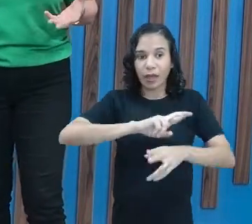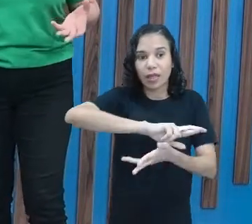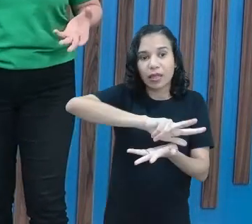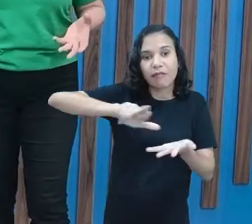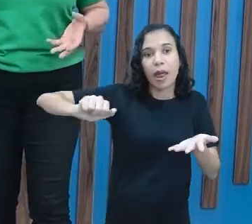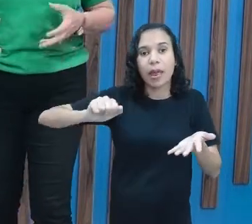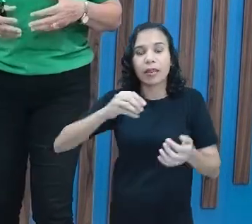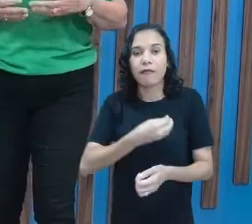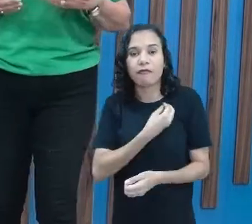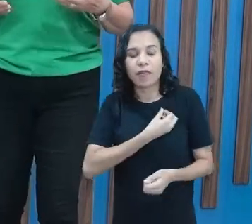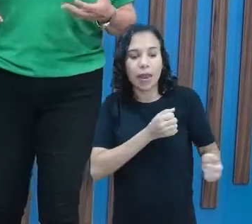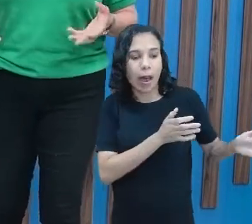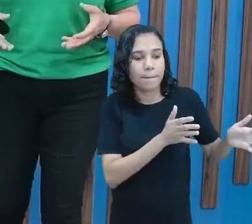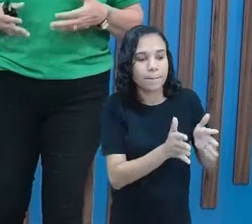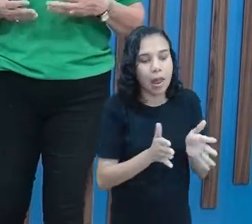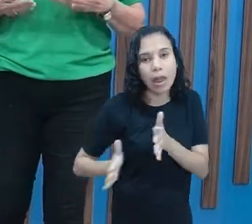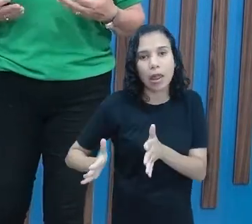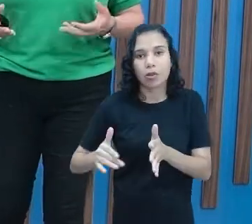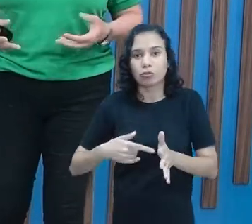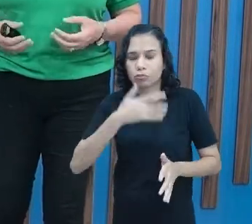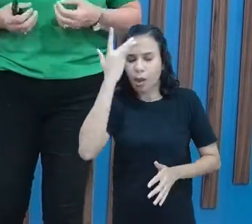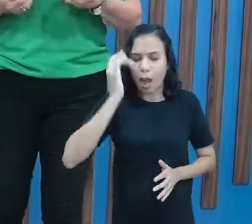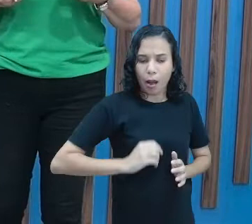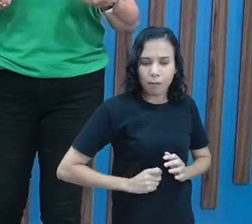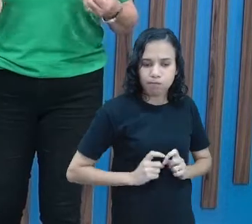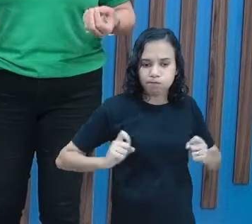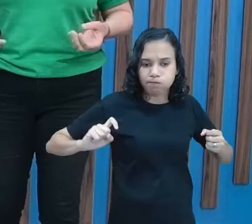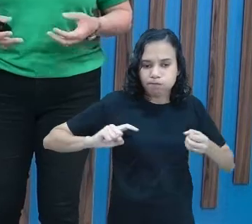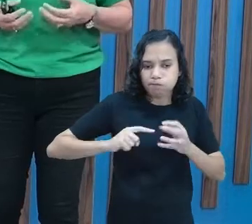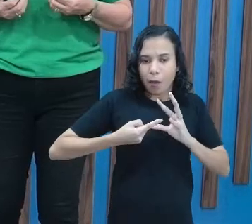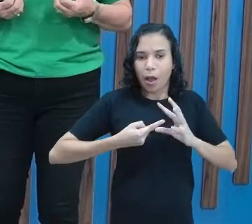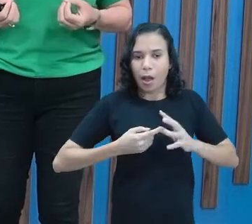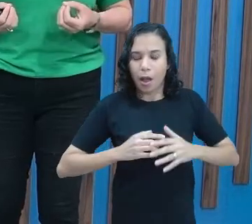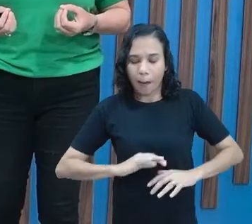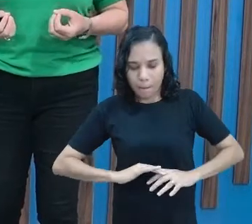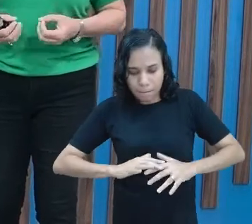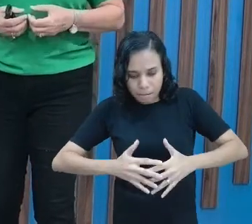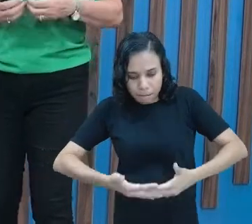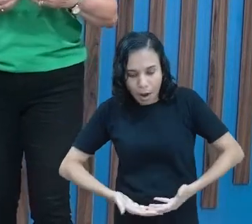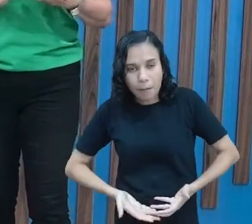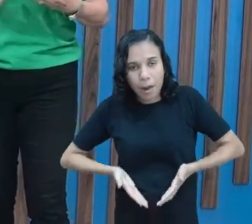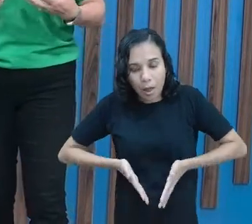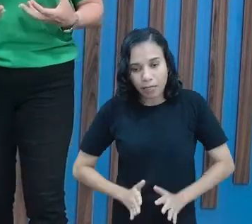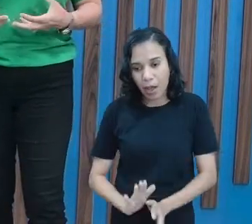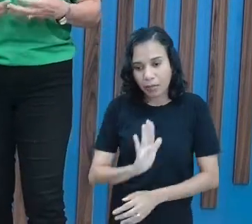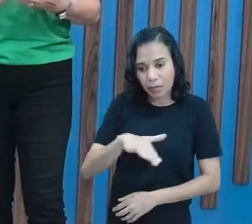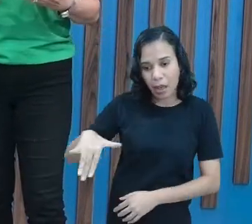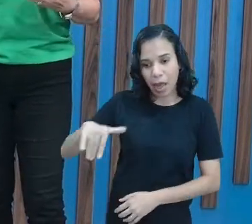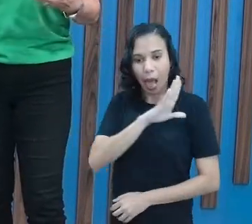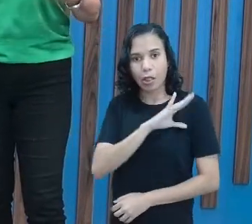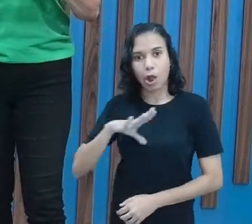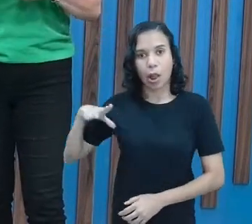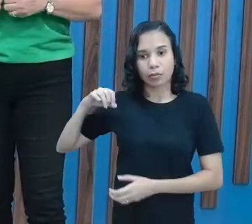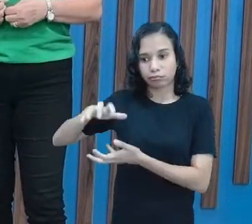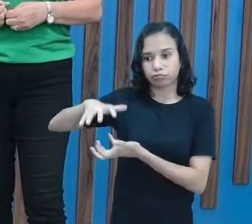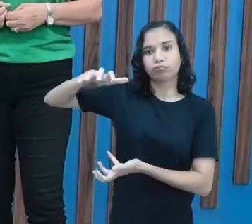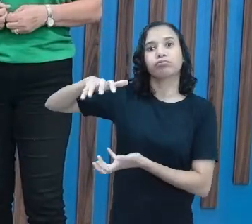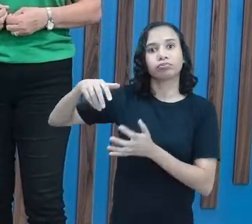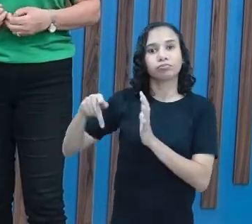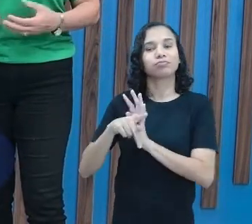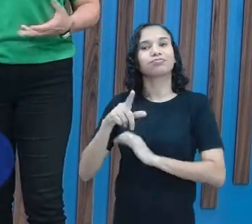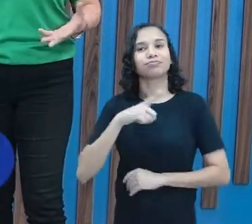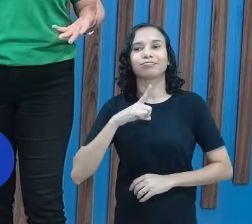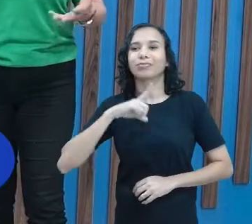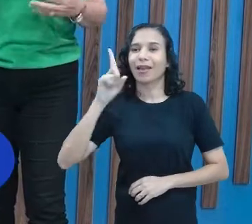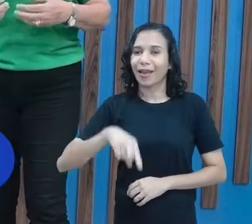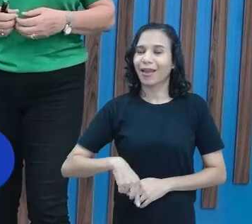fases da vida: embrião, feto, bebê, infância, adolescência, meia-idade e velhice. É